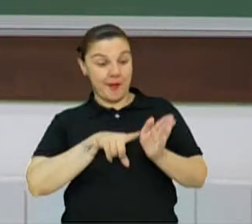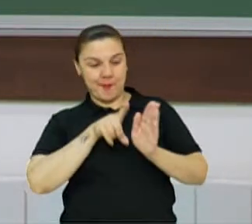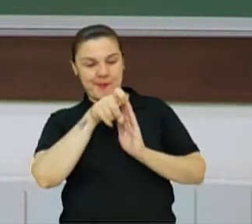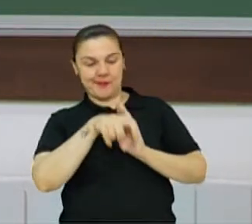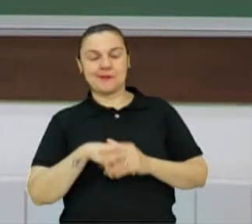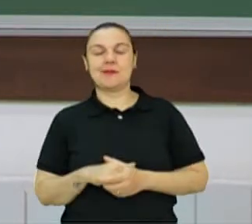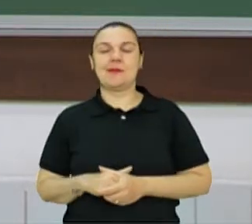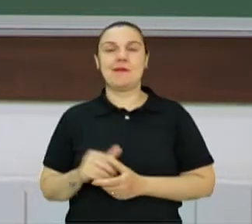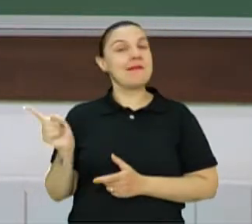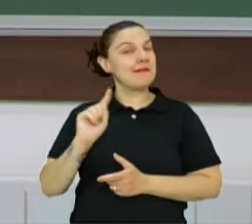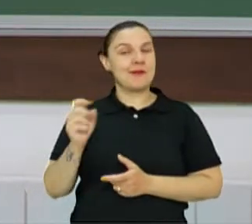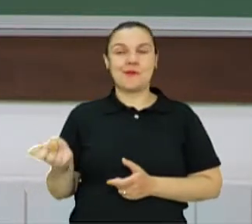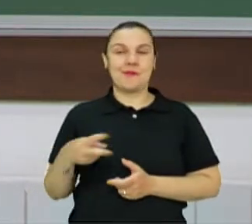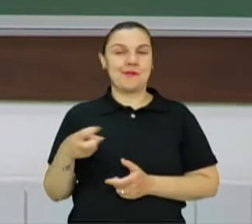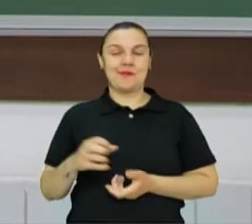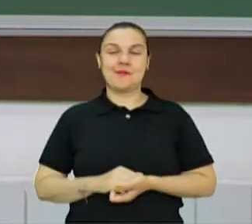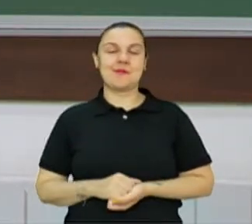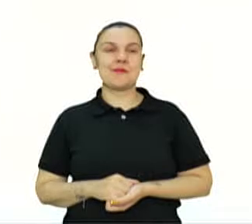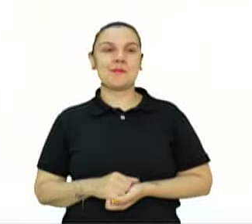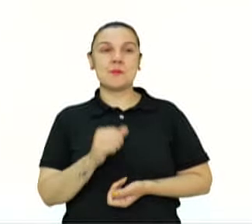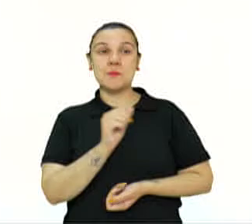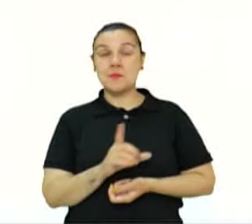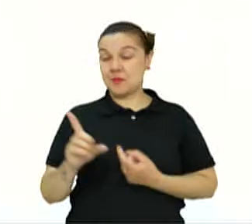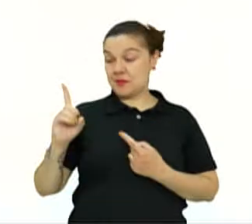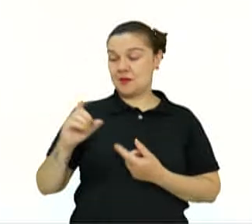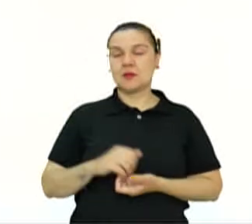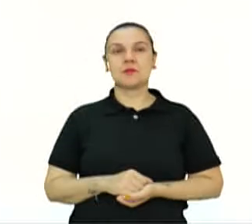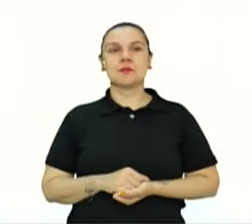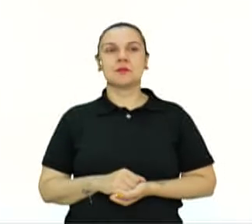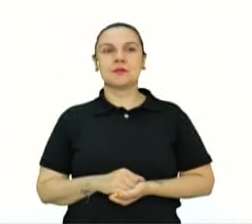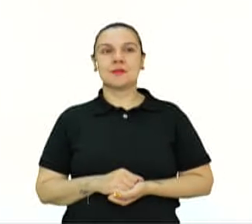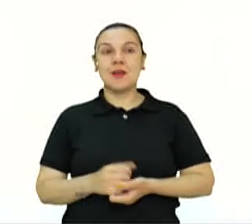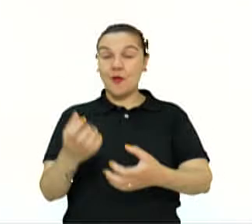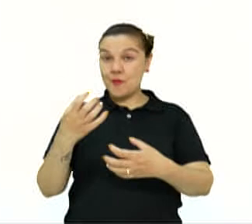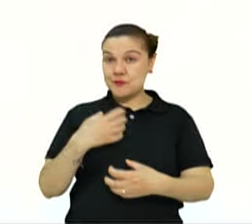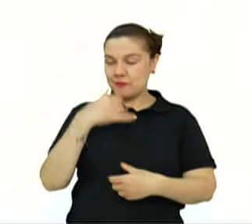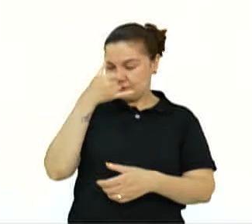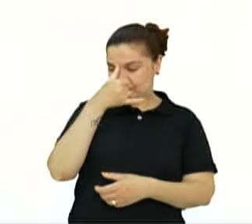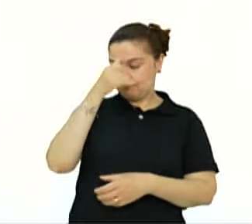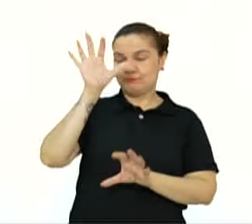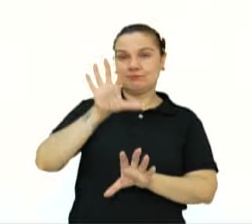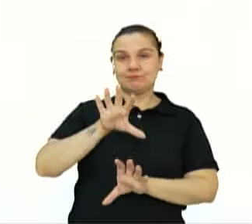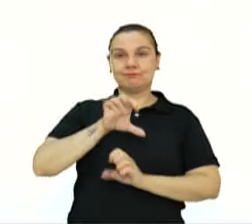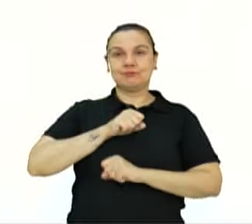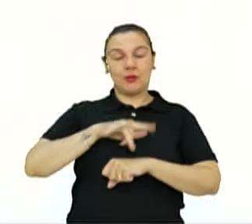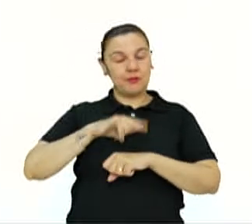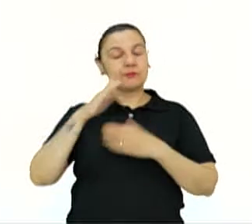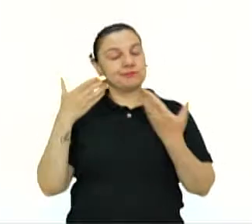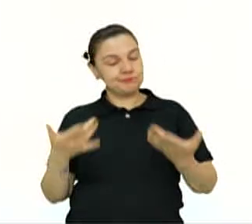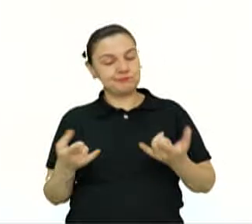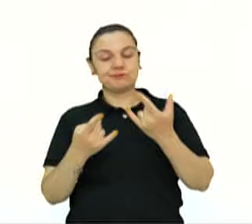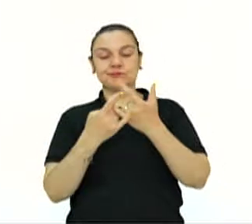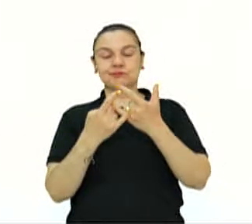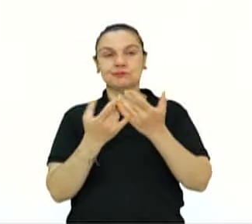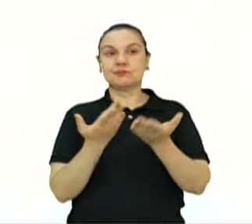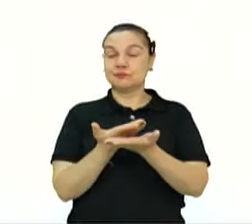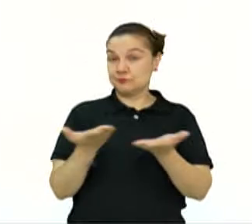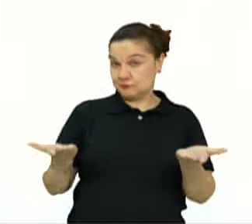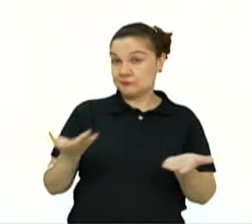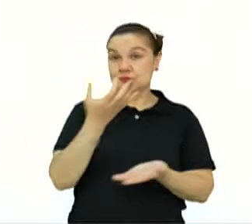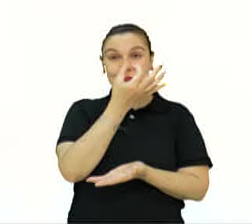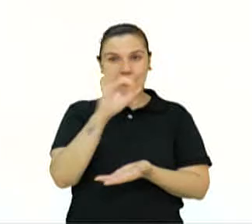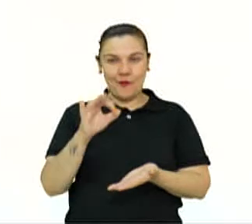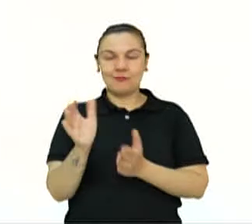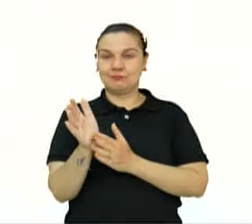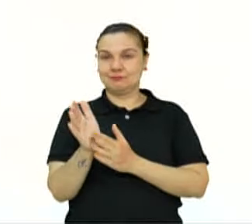essa doença e não um vírus. E na letra D, a forma de prevenção dessa doença é a camisinha. Está